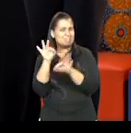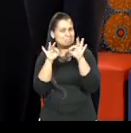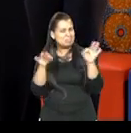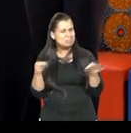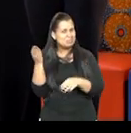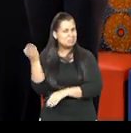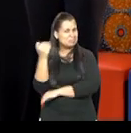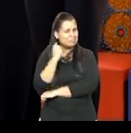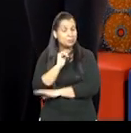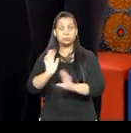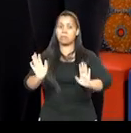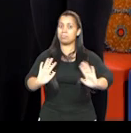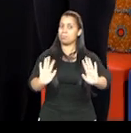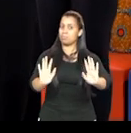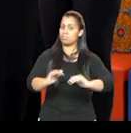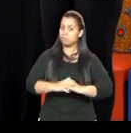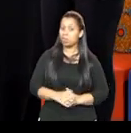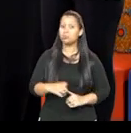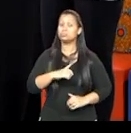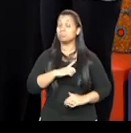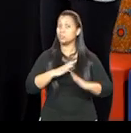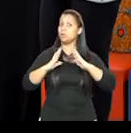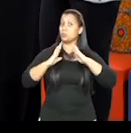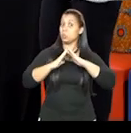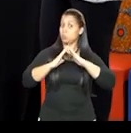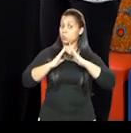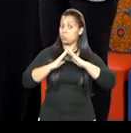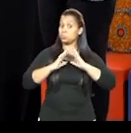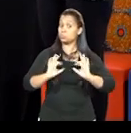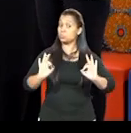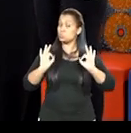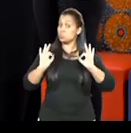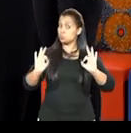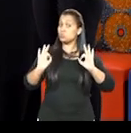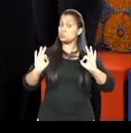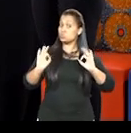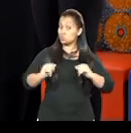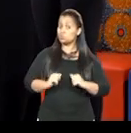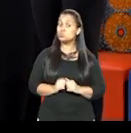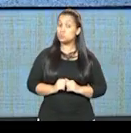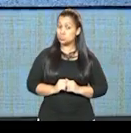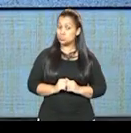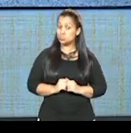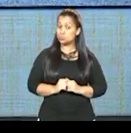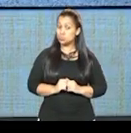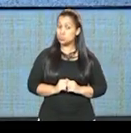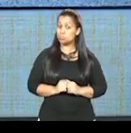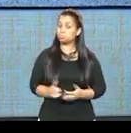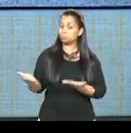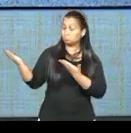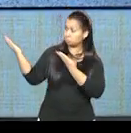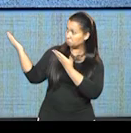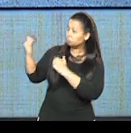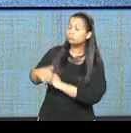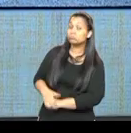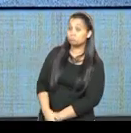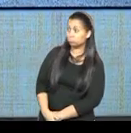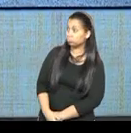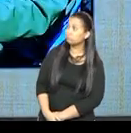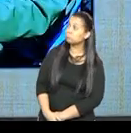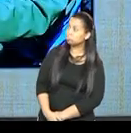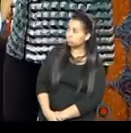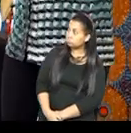simples? Pelo contrário, nós temos construções que são de médio e de alto padrão. Vejam só.